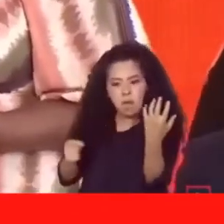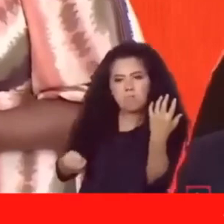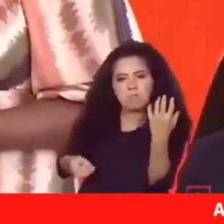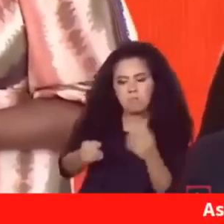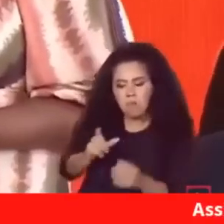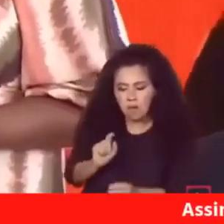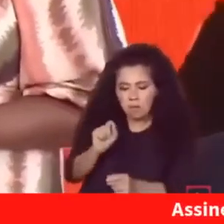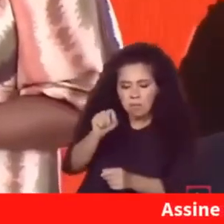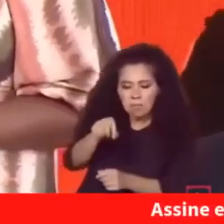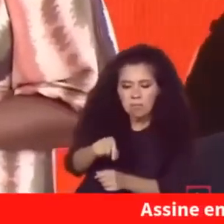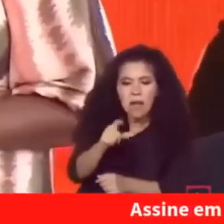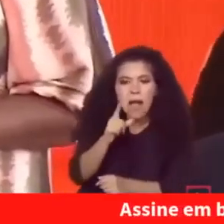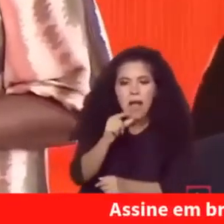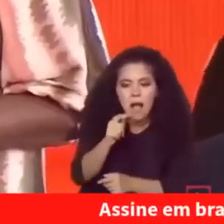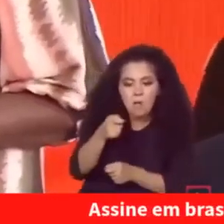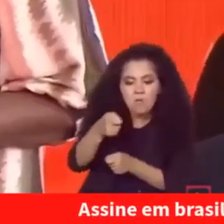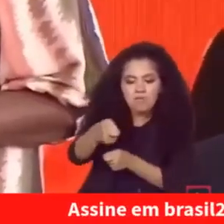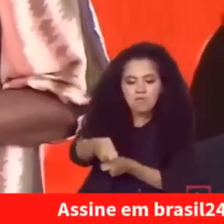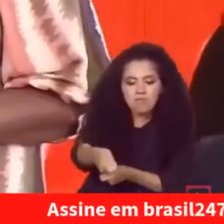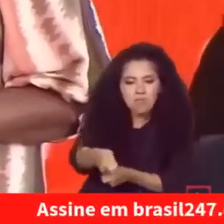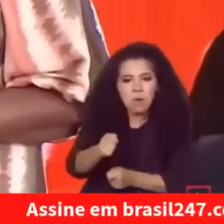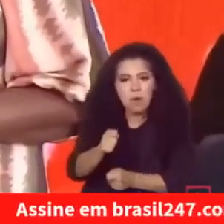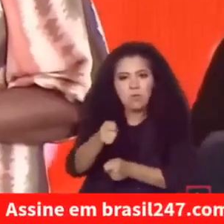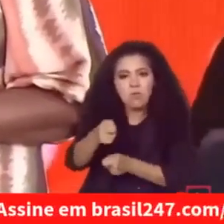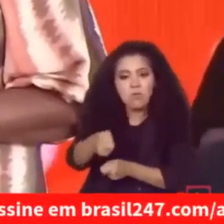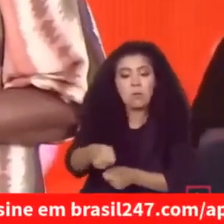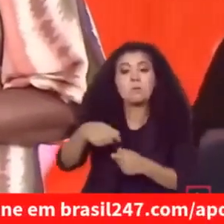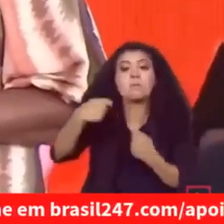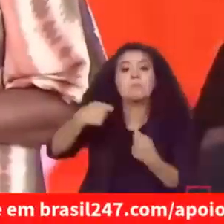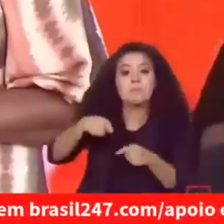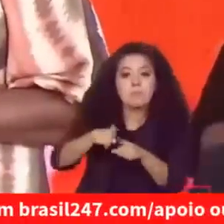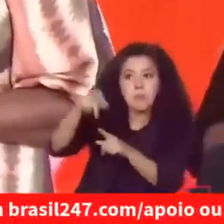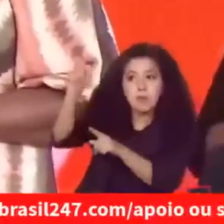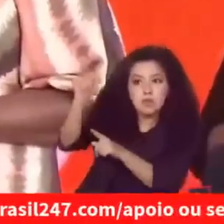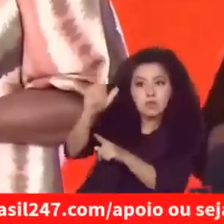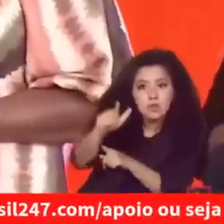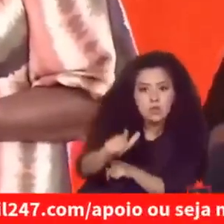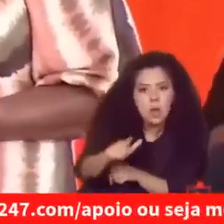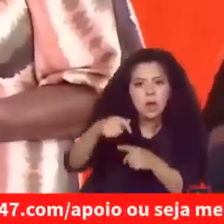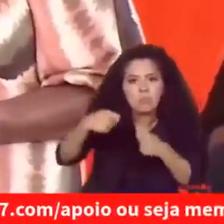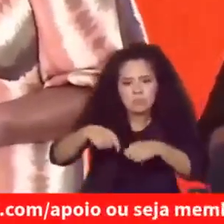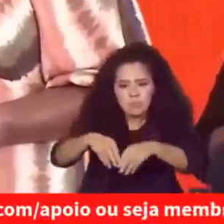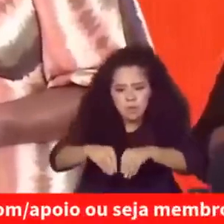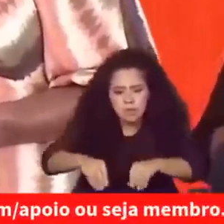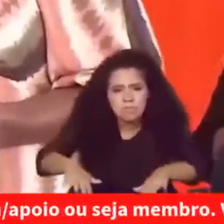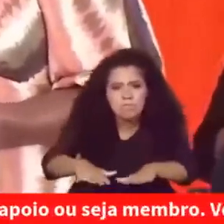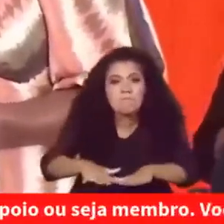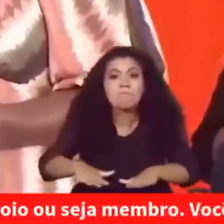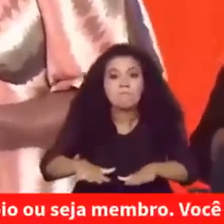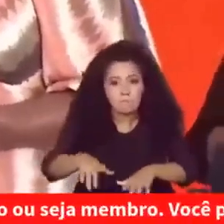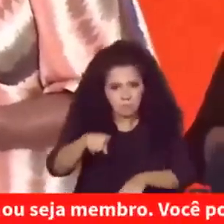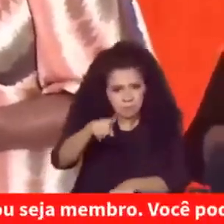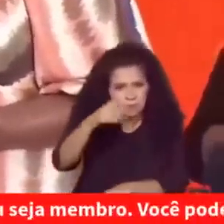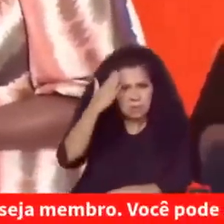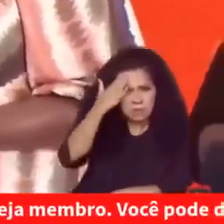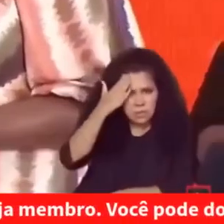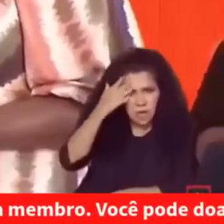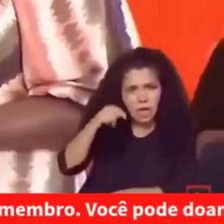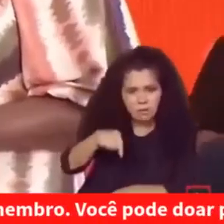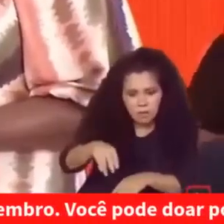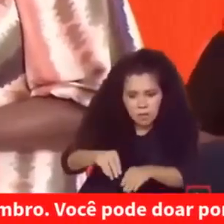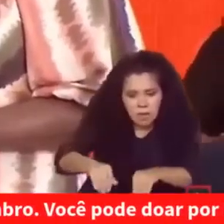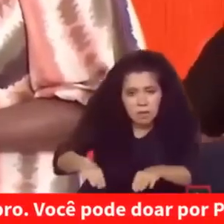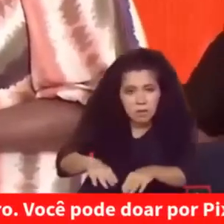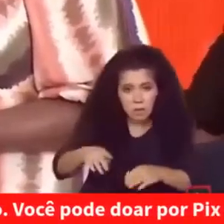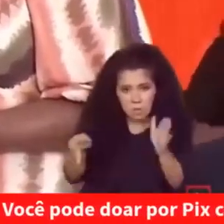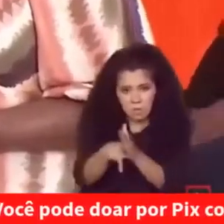Tem que colocar água. Tem que ter sol. Precisa ter adubo. E você sabe que o adubo para uma